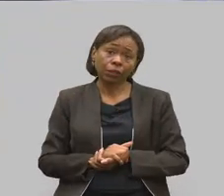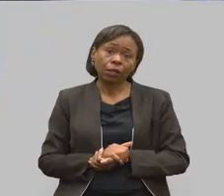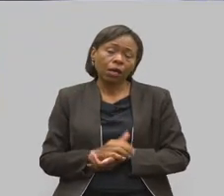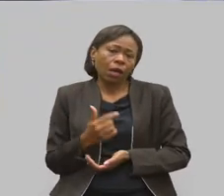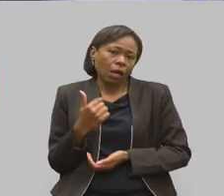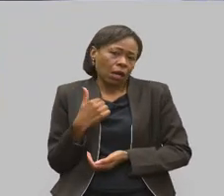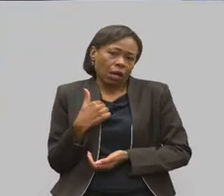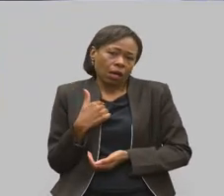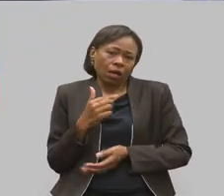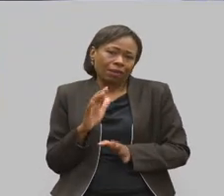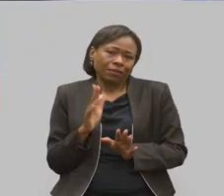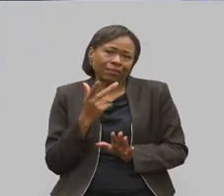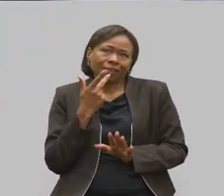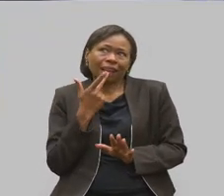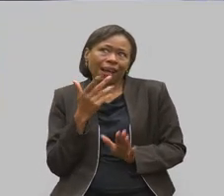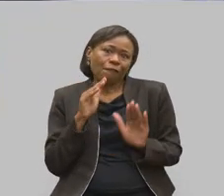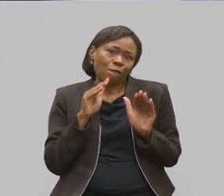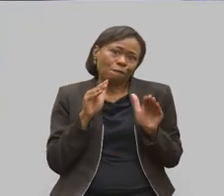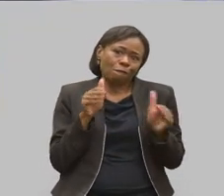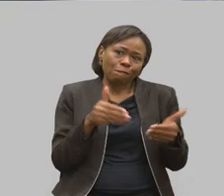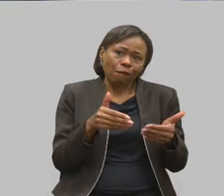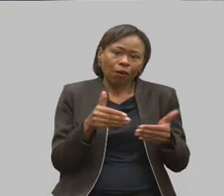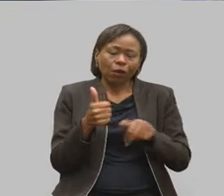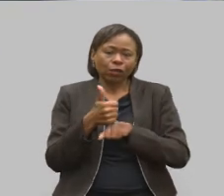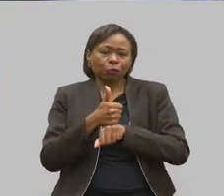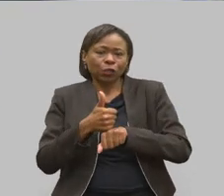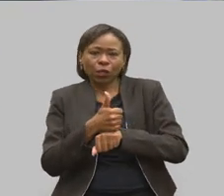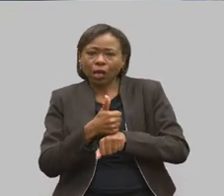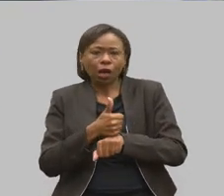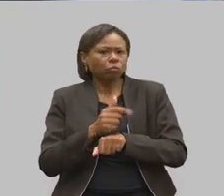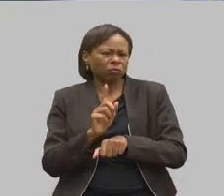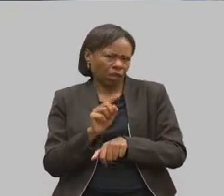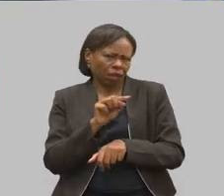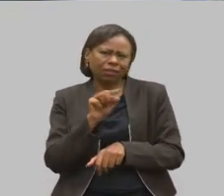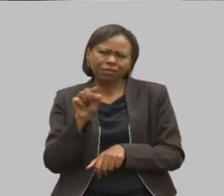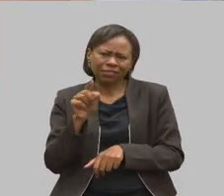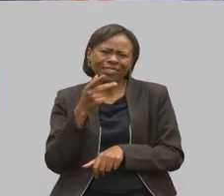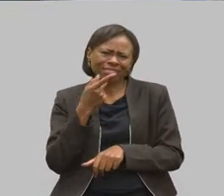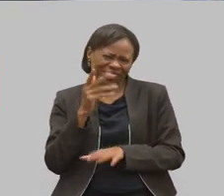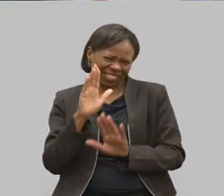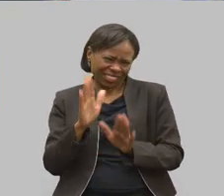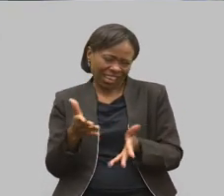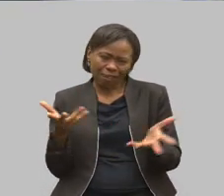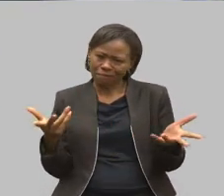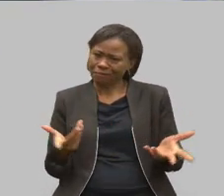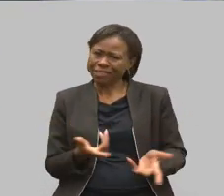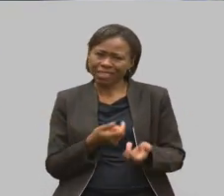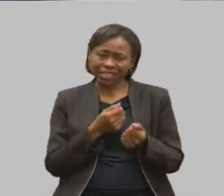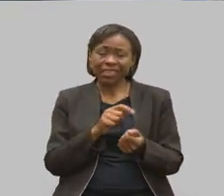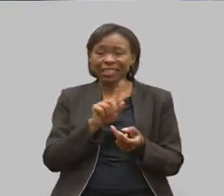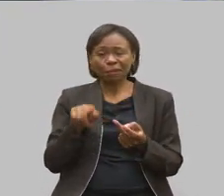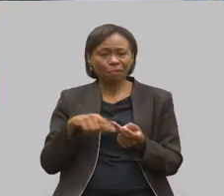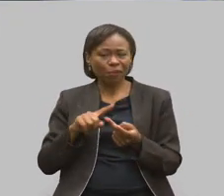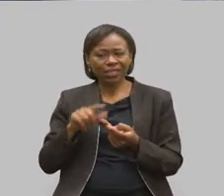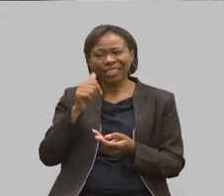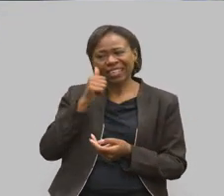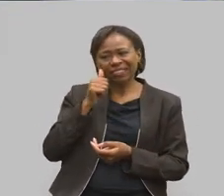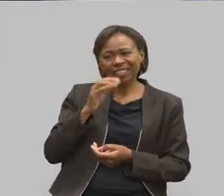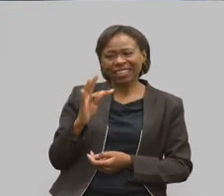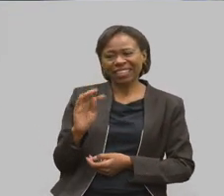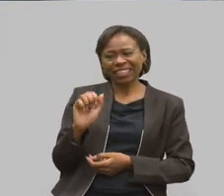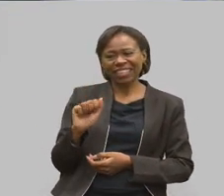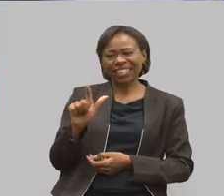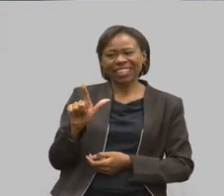aqui da atuação profissional até porque Mariana falou brilhantemente da nossa profissão e a gente vai ter também a Talita que vai a Talita para